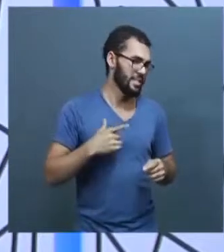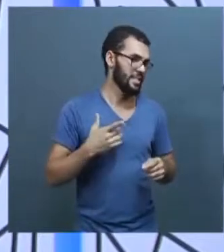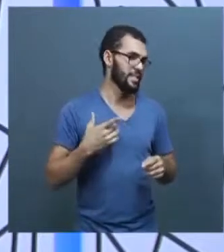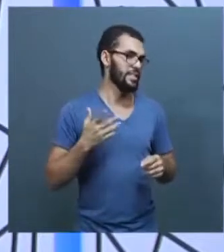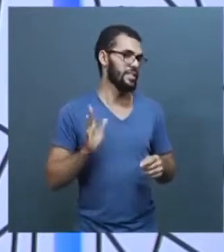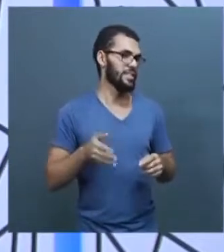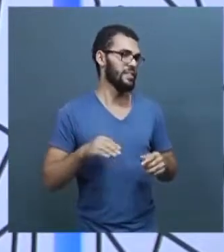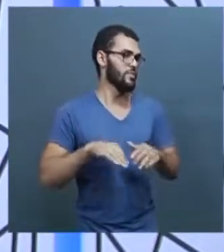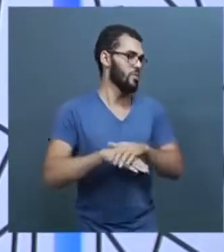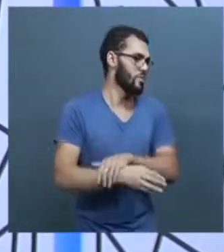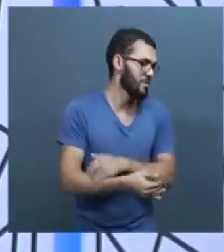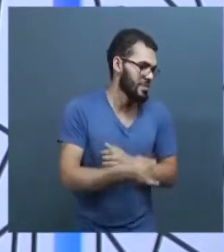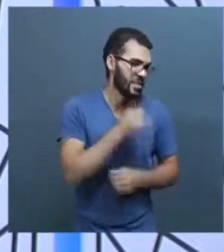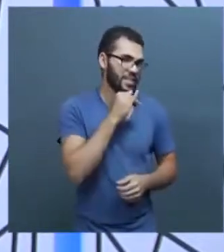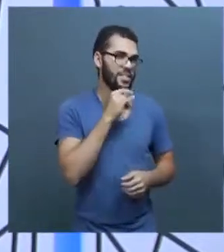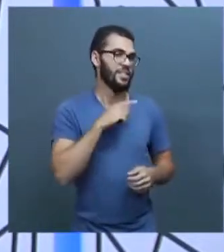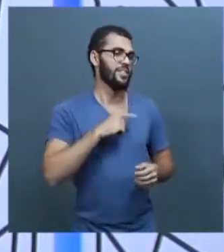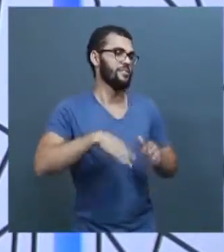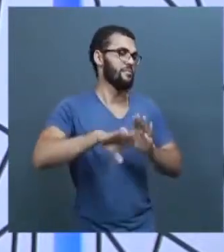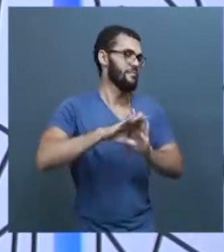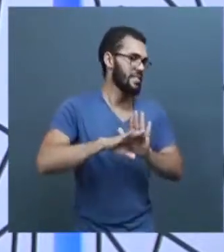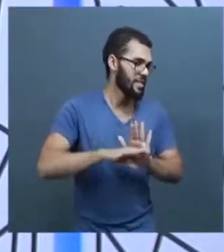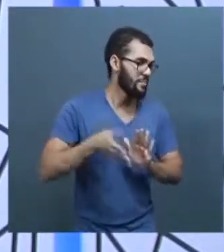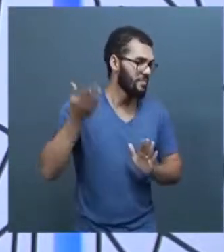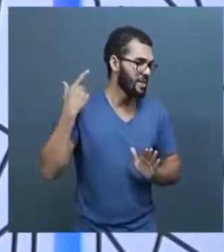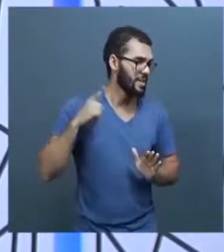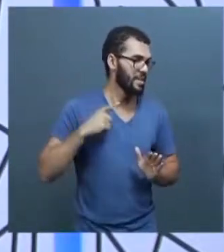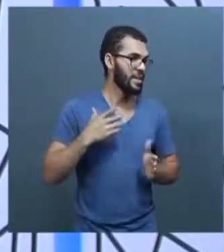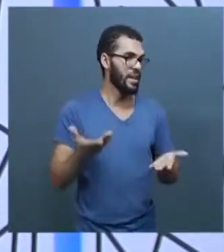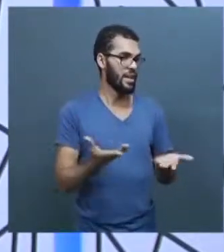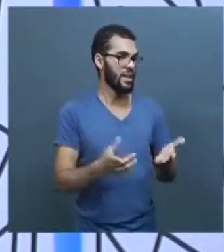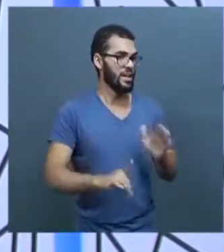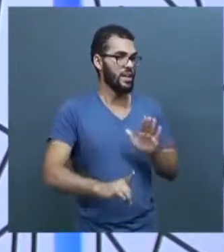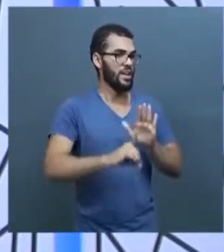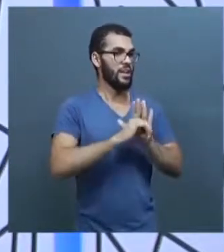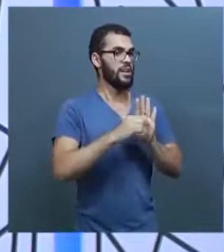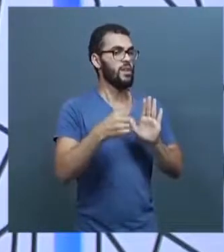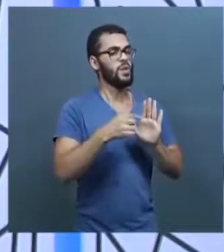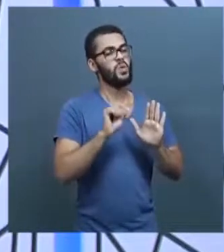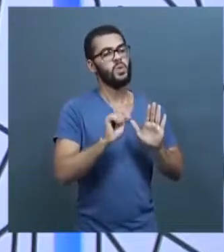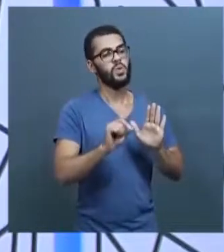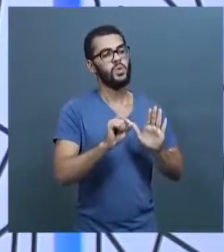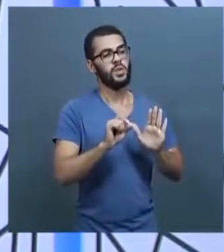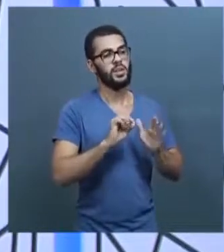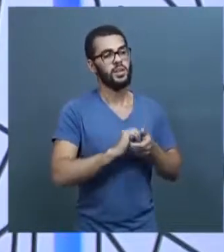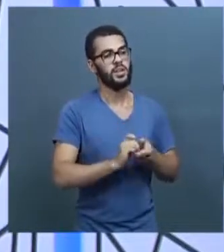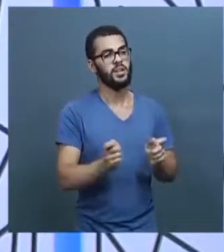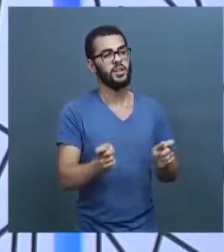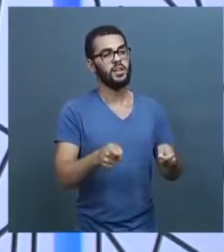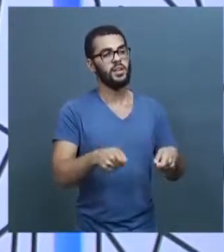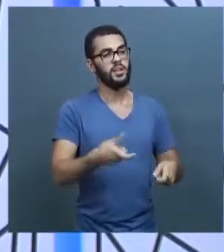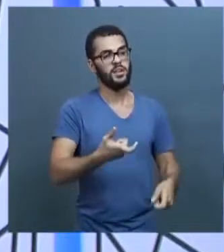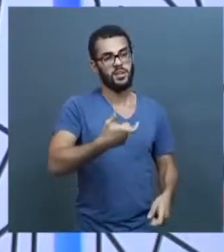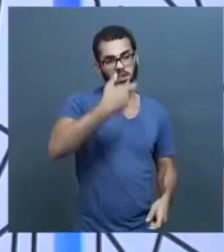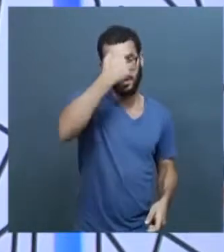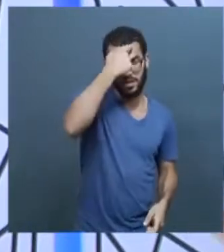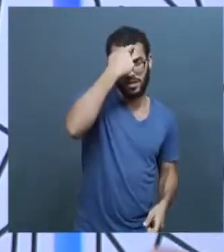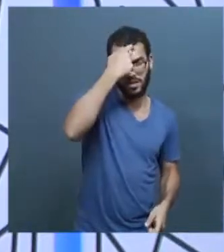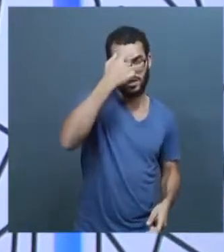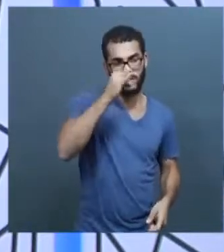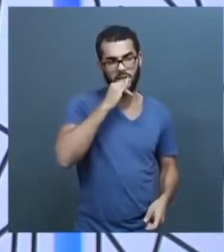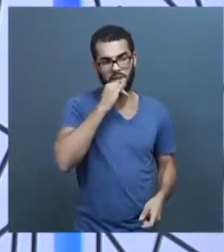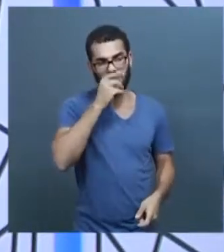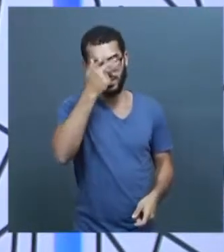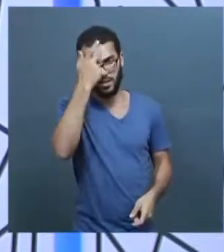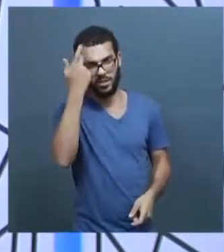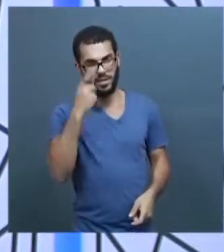saudáveis, já existia uma resolução antes, o decreto veio também para ajudar, para conscientizar o vendedor ambulante